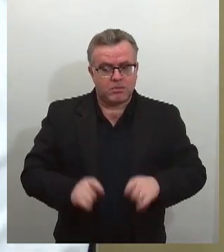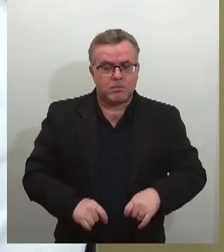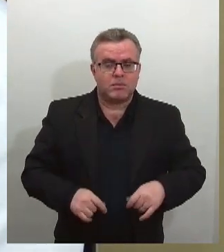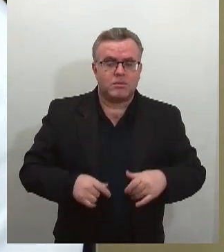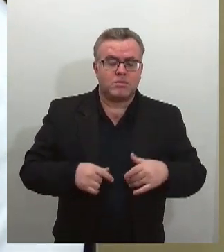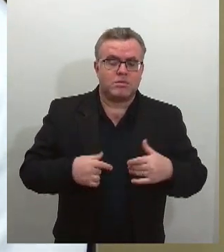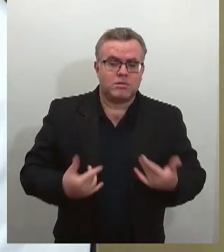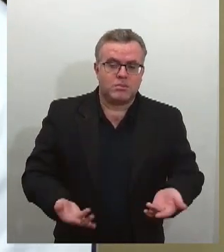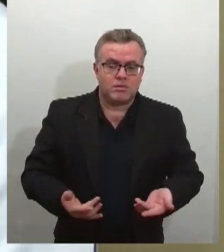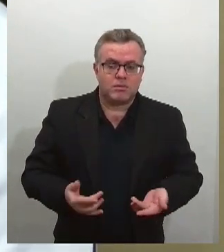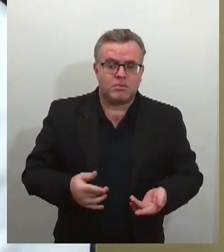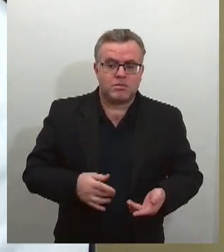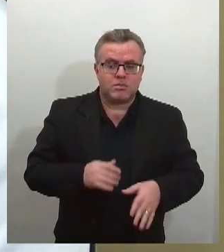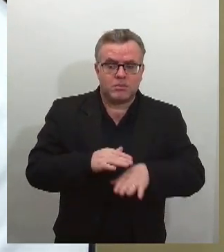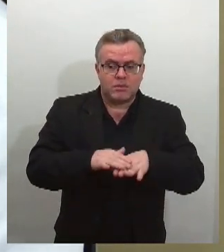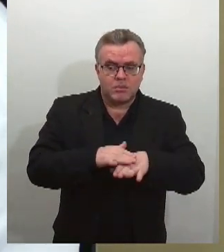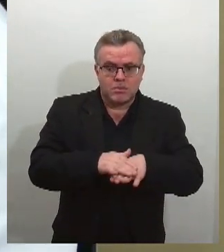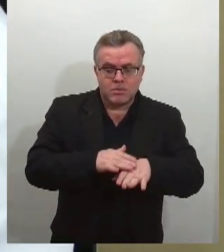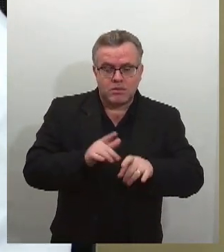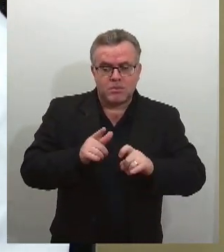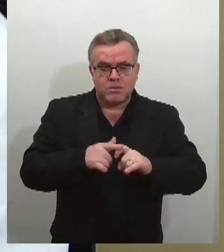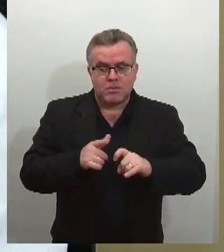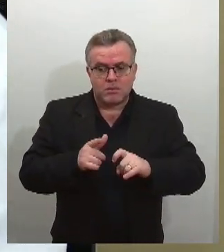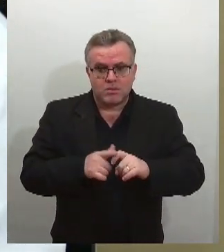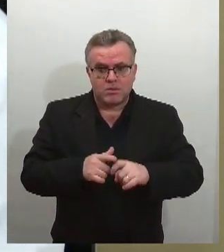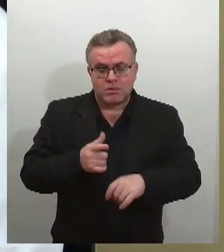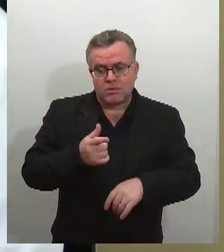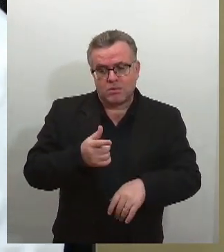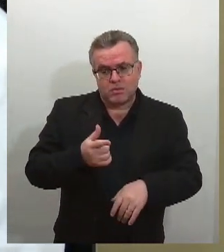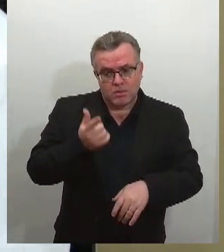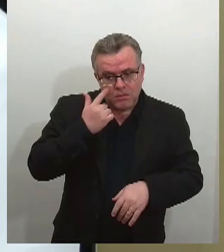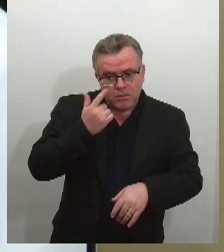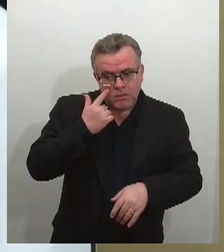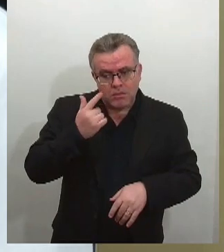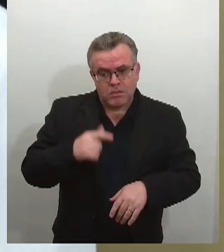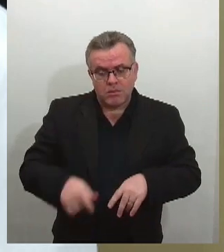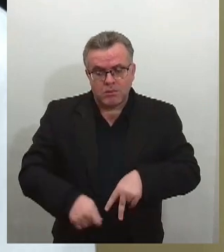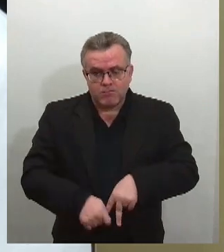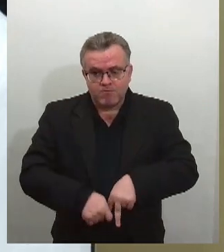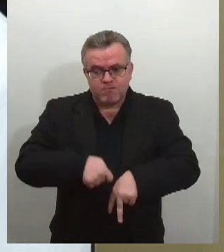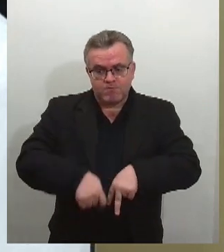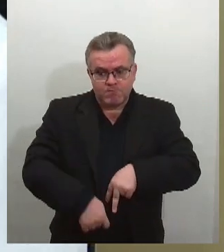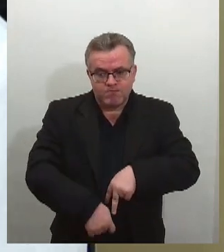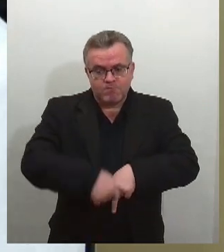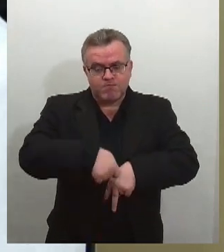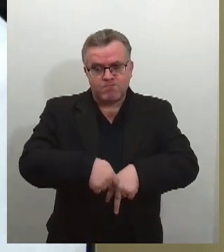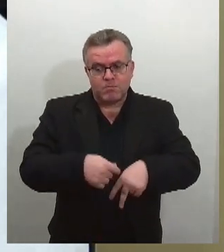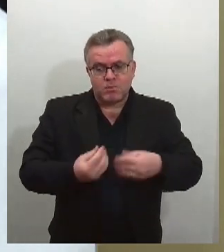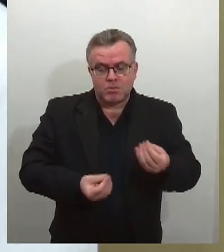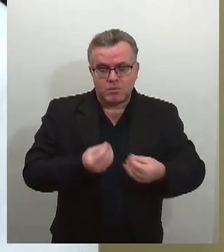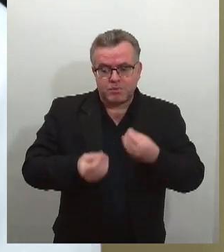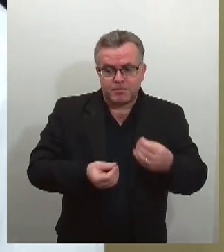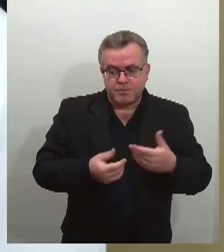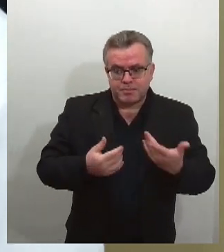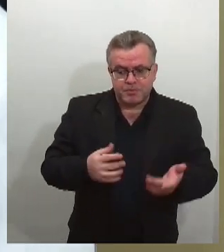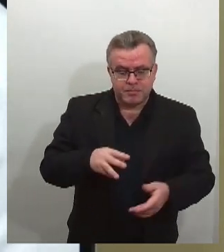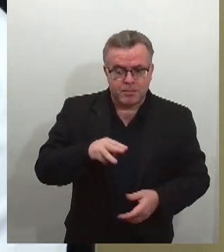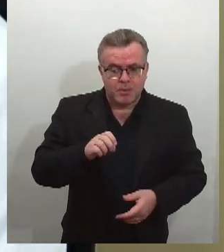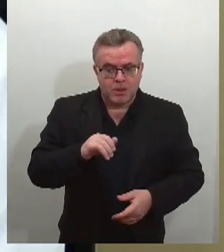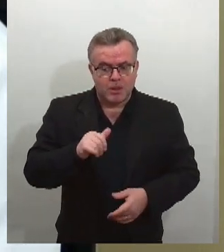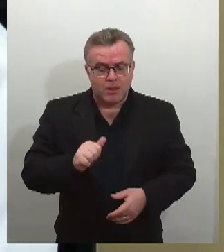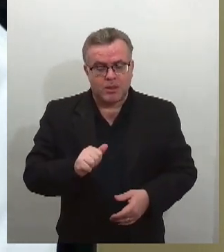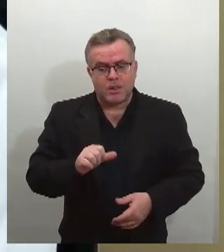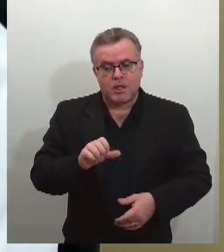converse com seu médico, peça para ele para prescrever a meia elástica para você, porque é uma forma muito simples de prevenir uma doença